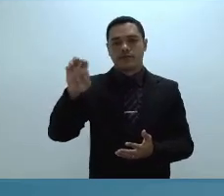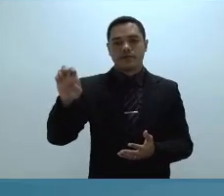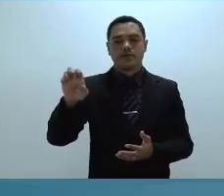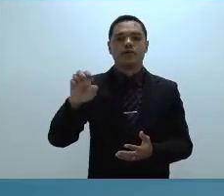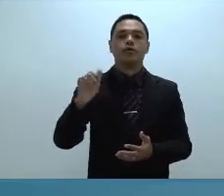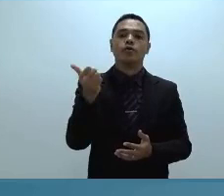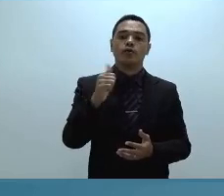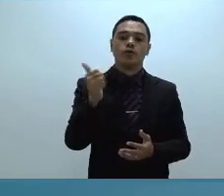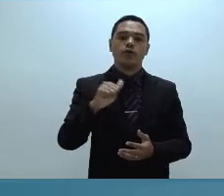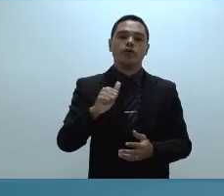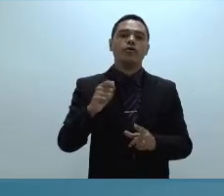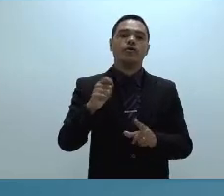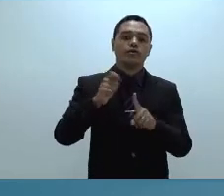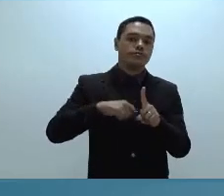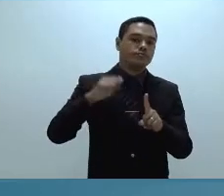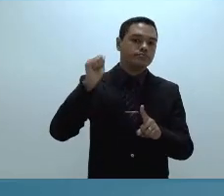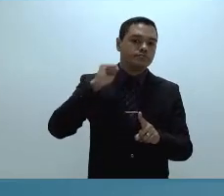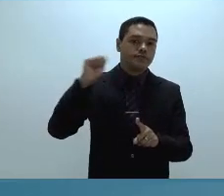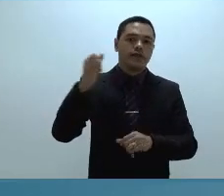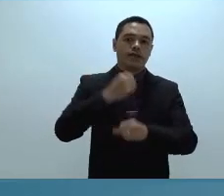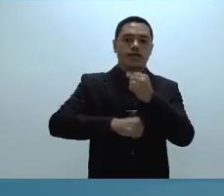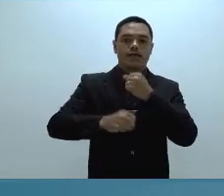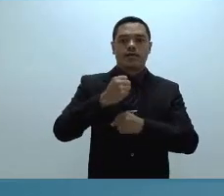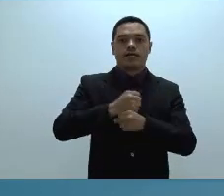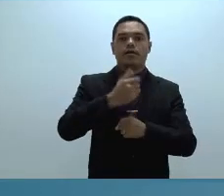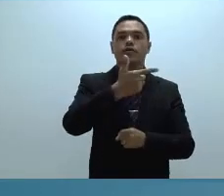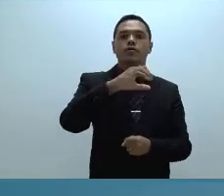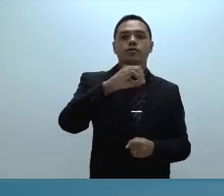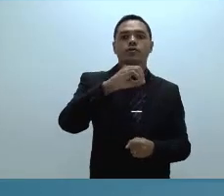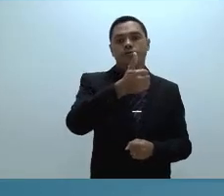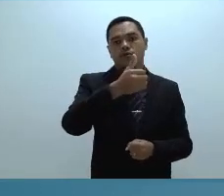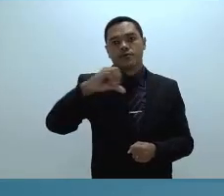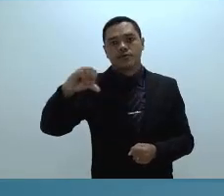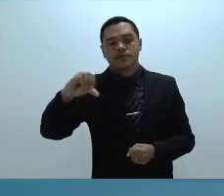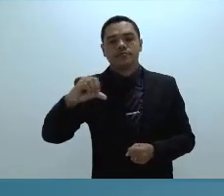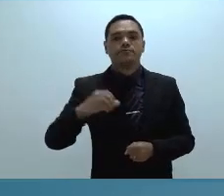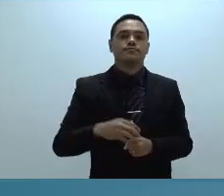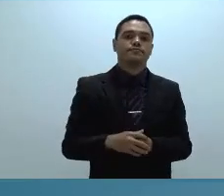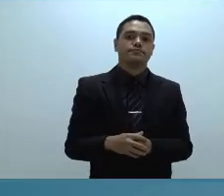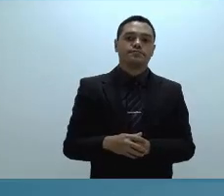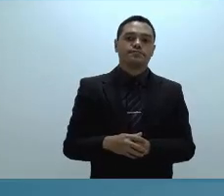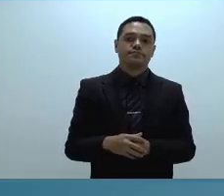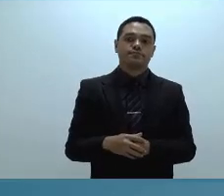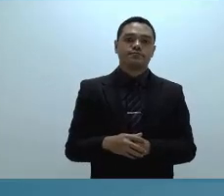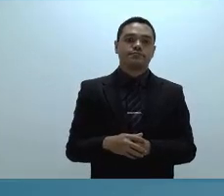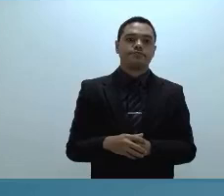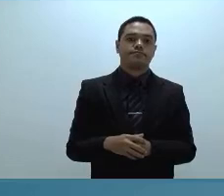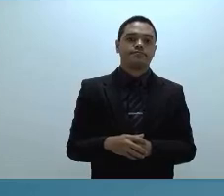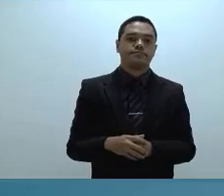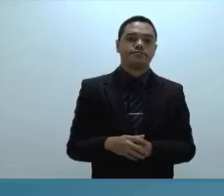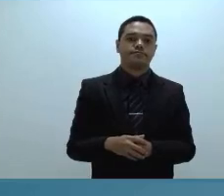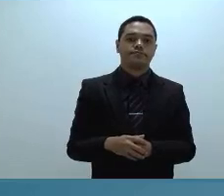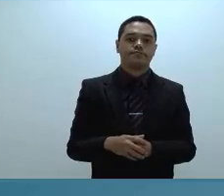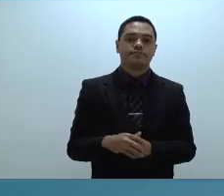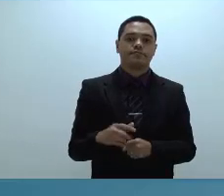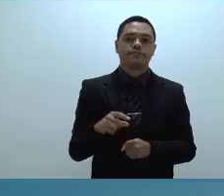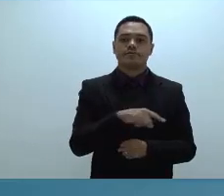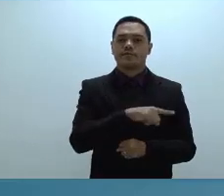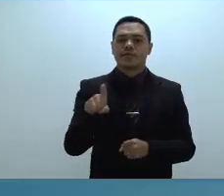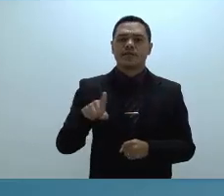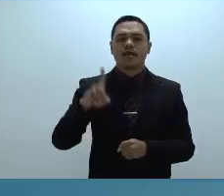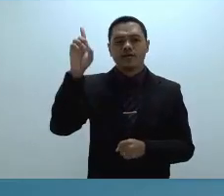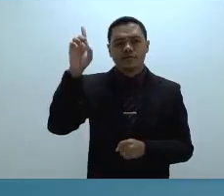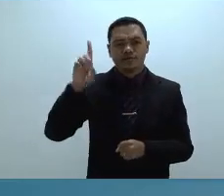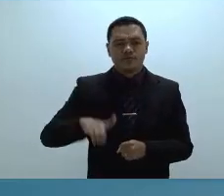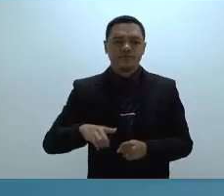em 2021, a Corte Especial do STJ ratificou o entendimento de que ações que vestem sobre direito de manutenção ou interrupção